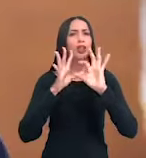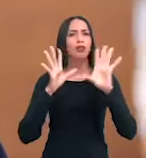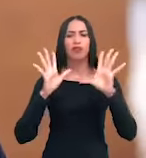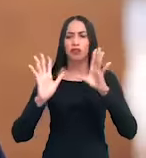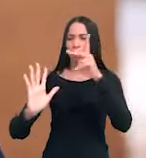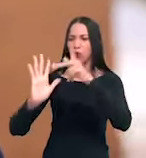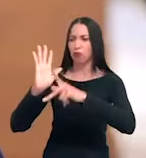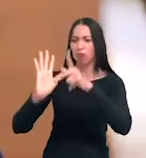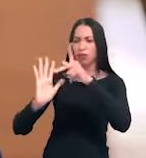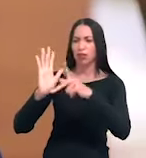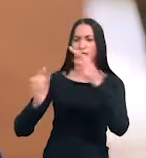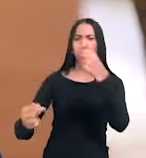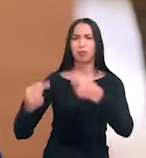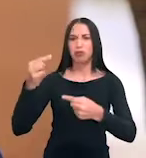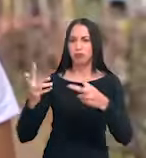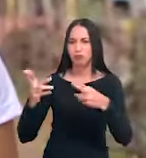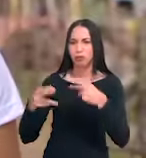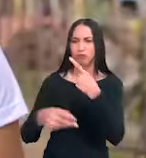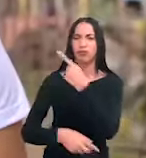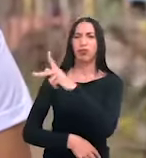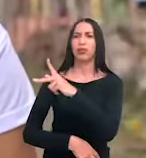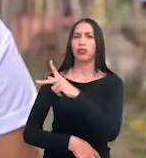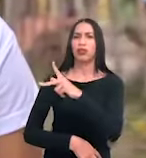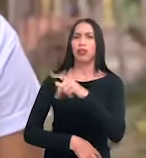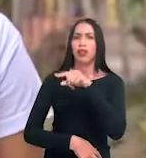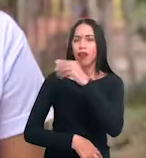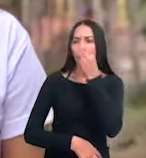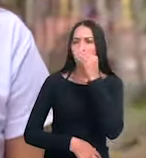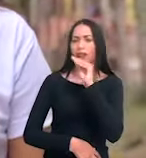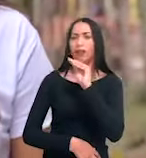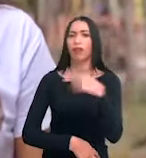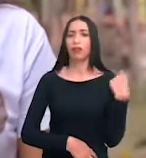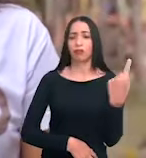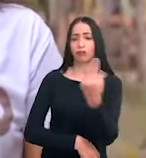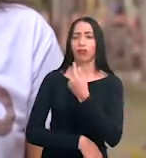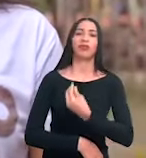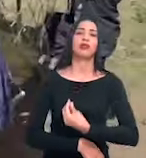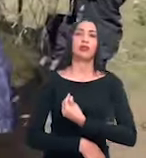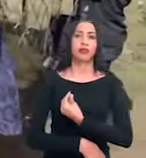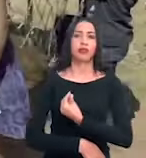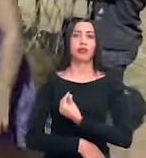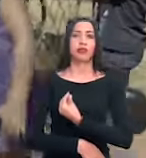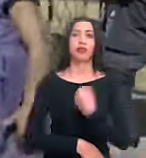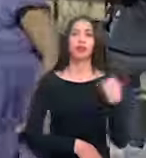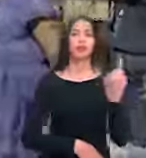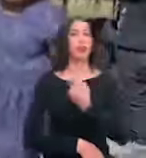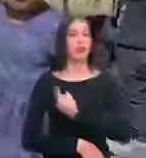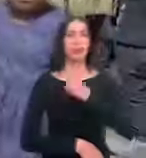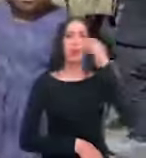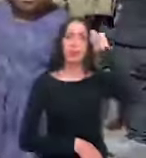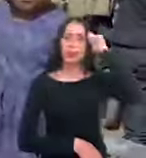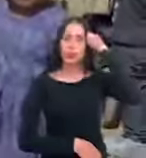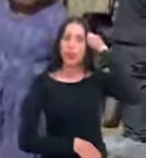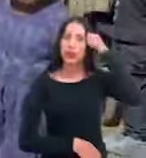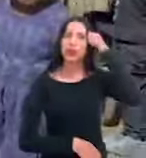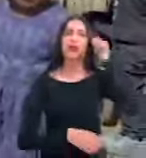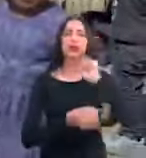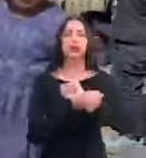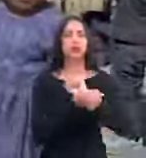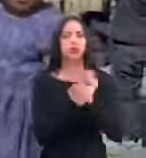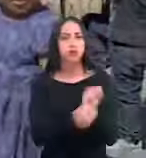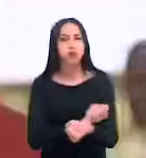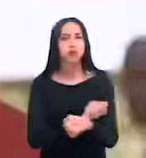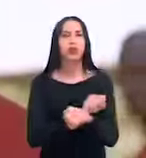qualquer projeto político como o seu, que ignora nossa existência. Somos pretos